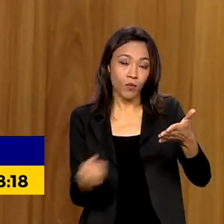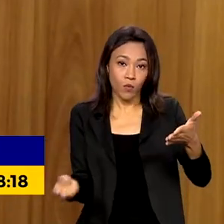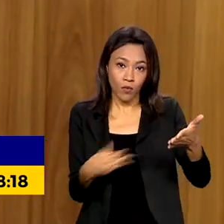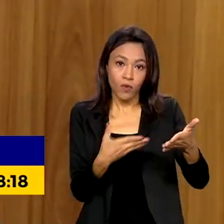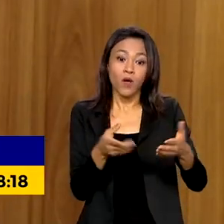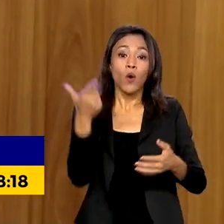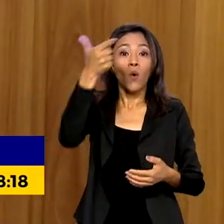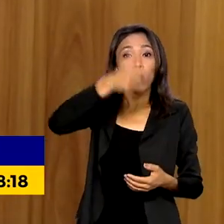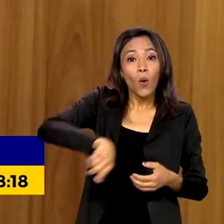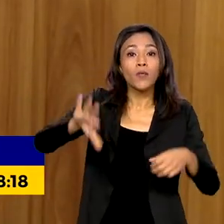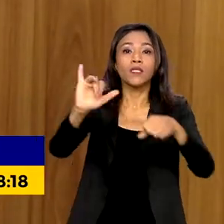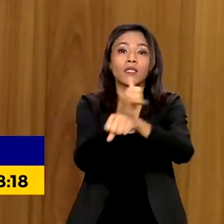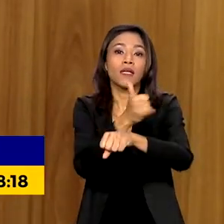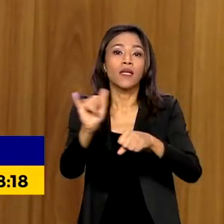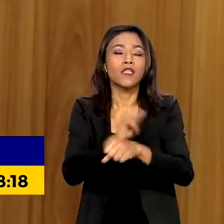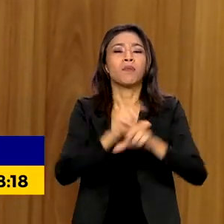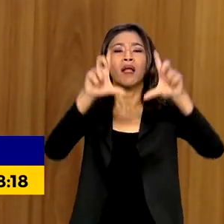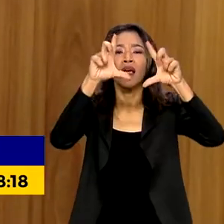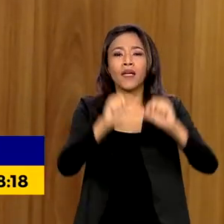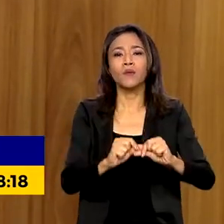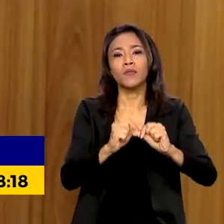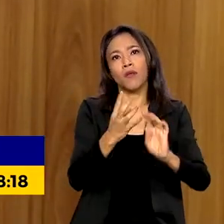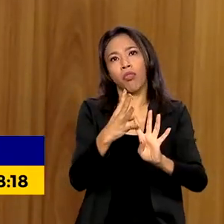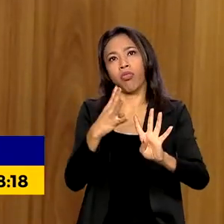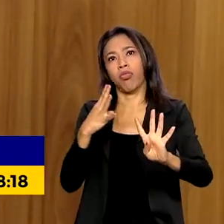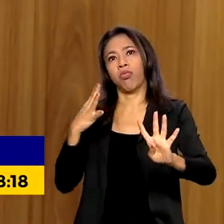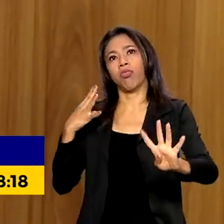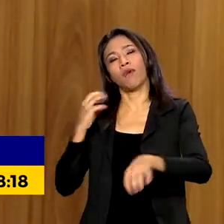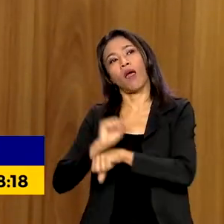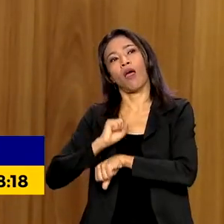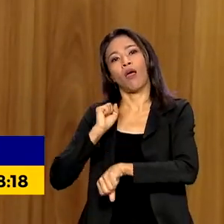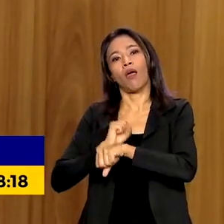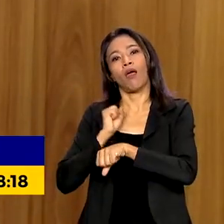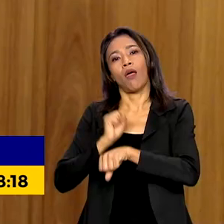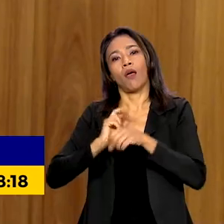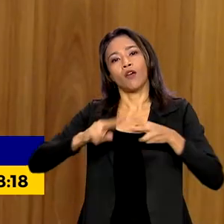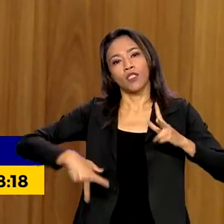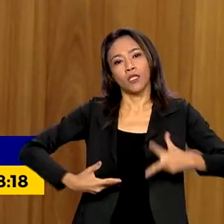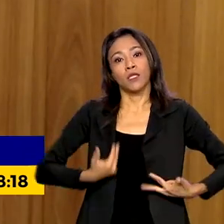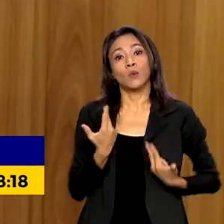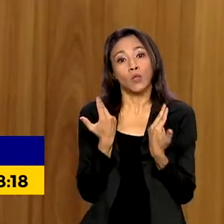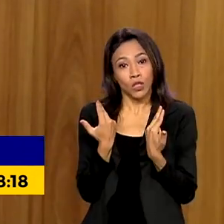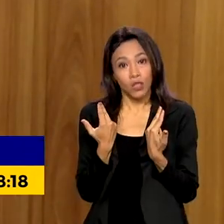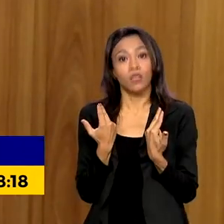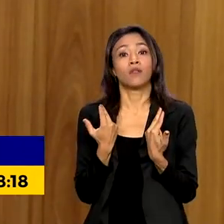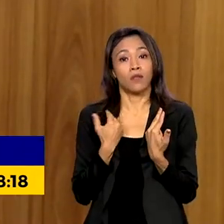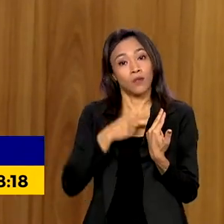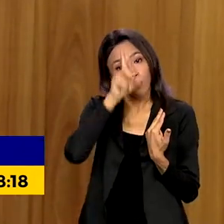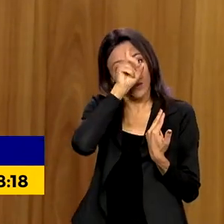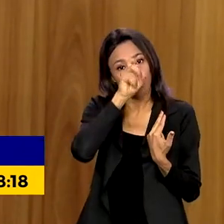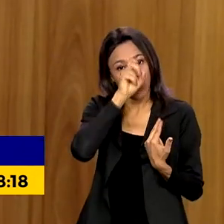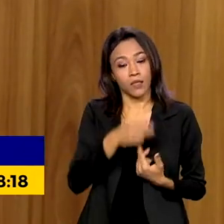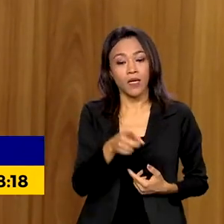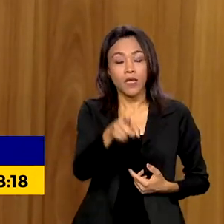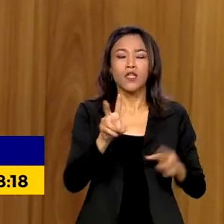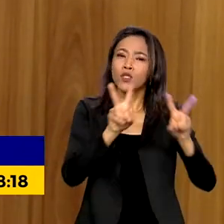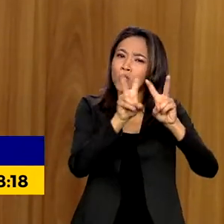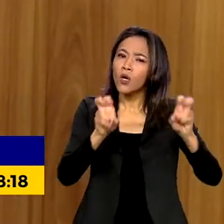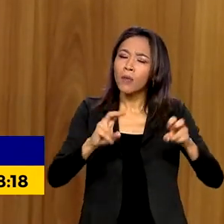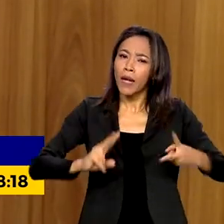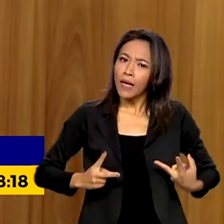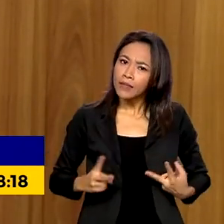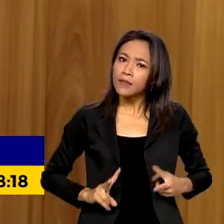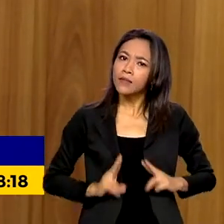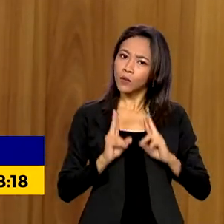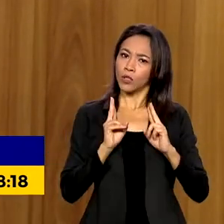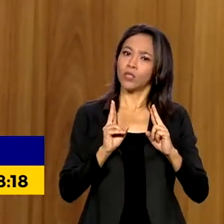medidas para a redução de filas de espera por cirurgias no SUS. Com relação às cirurgias, nós temos